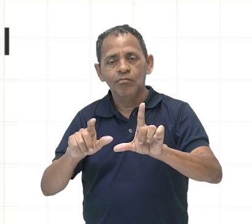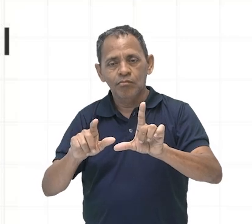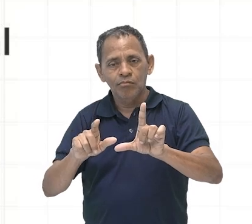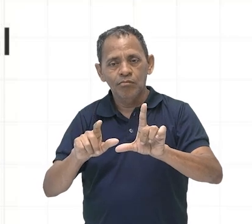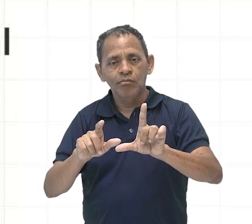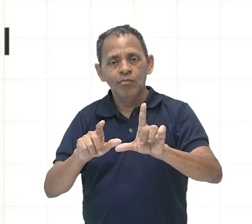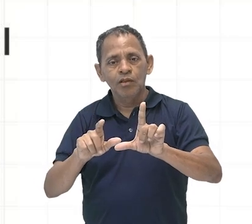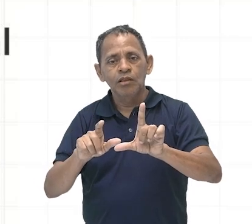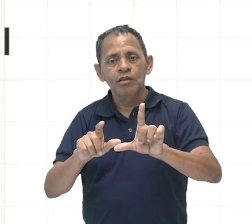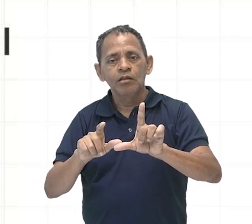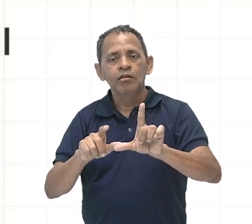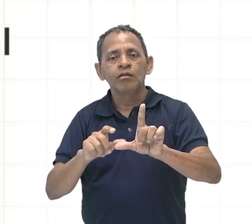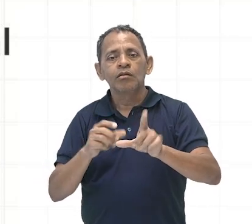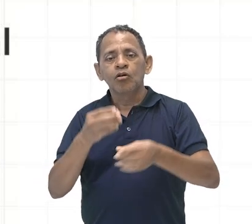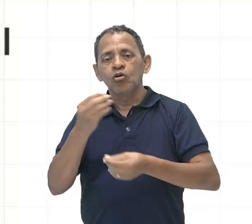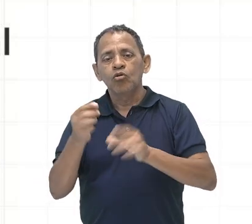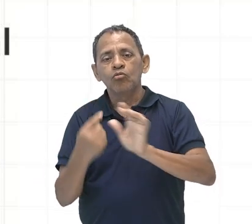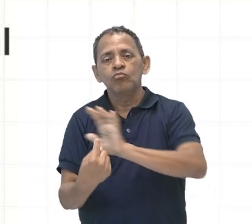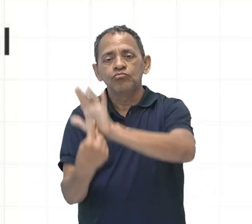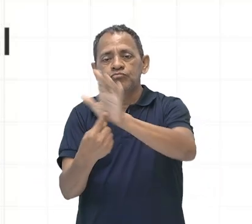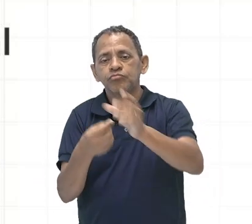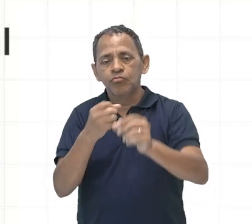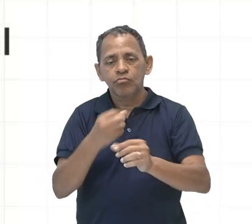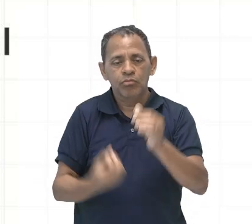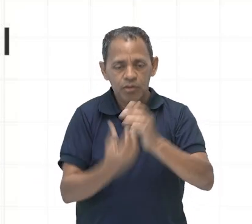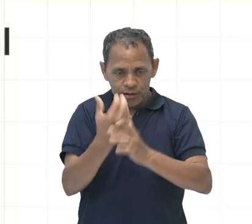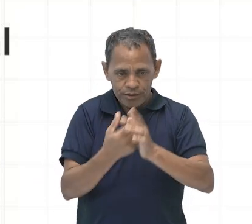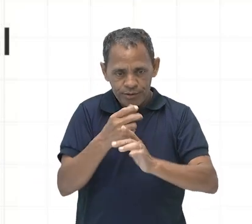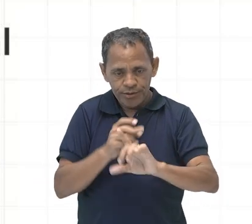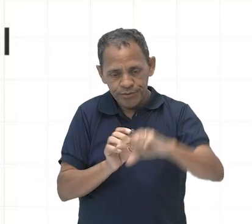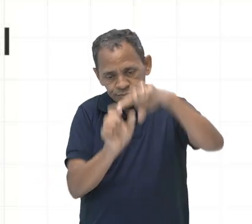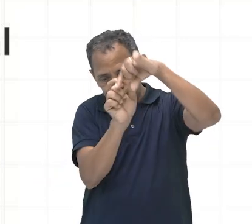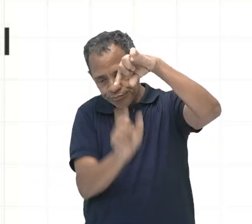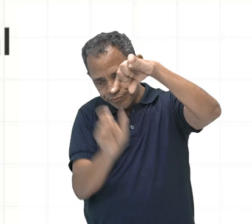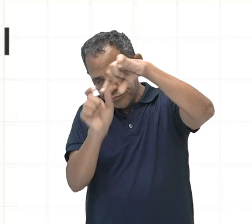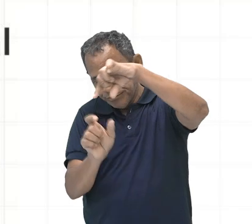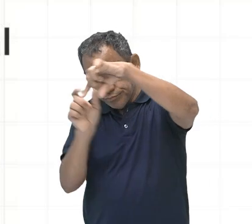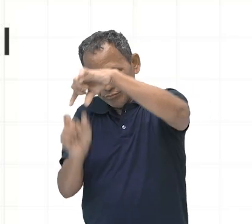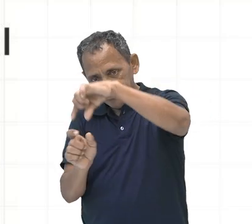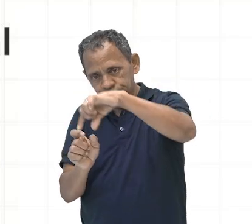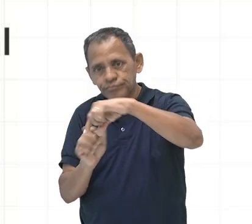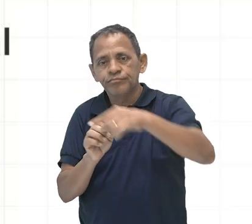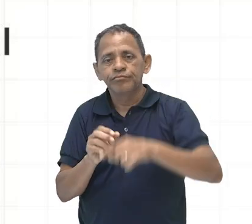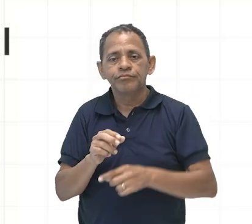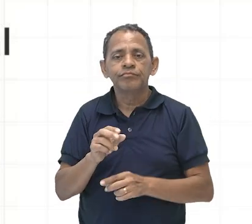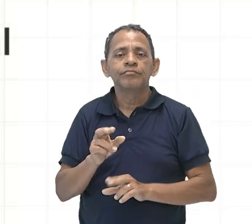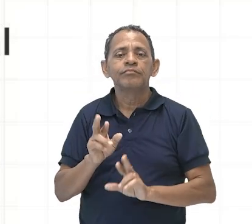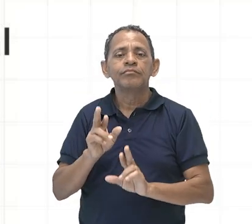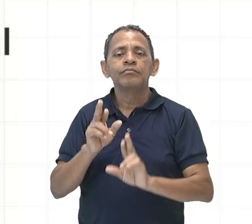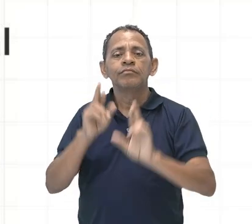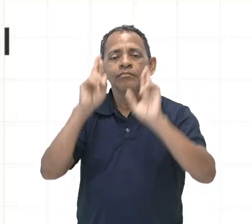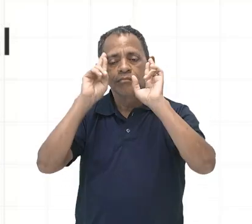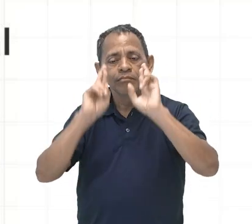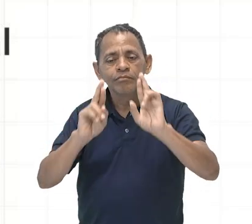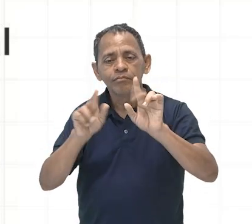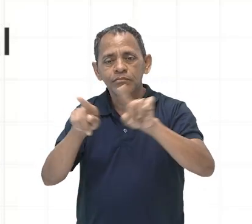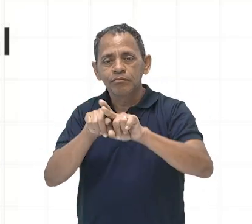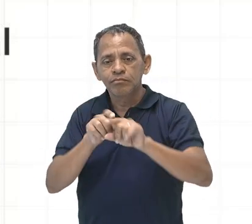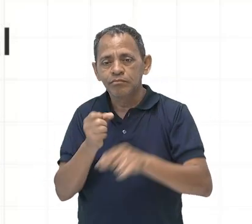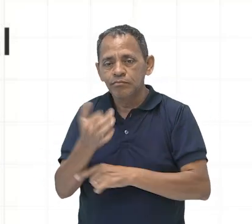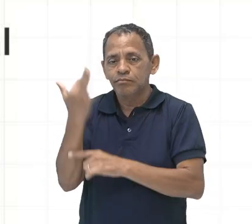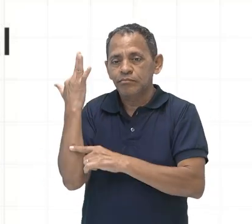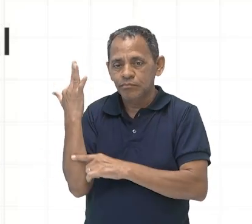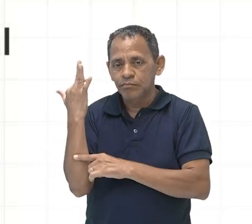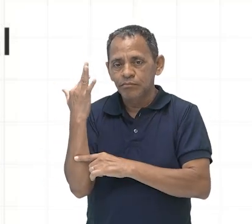respeitando a quantidade, beleza? Então, cada altura, a partir dessa unidade que eu